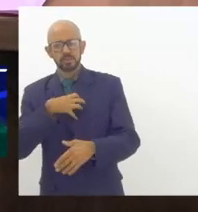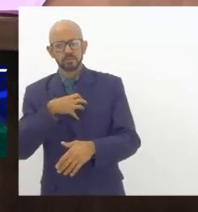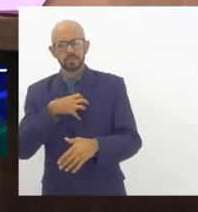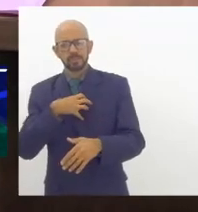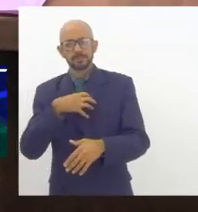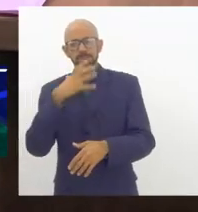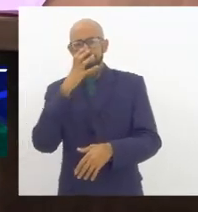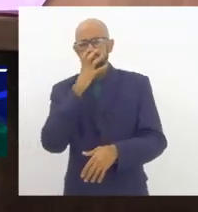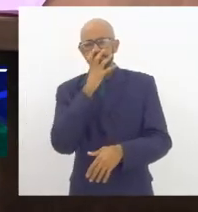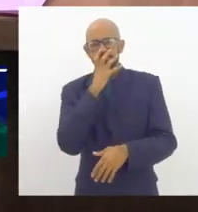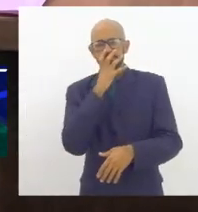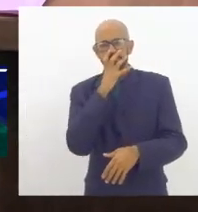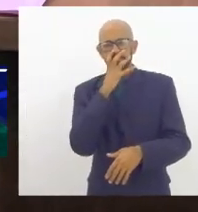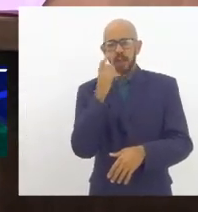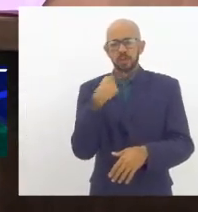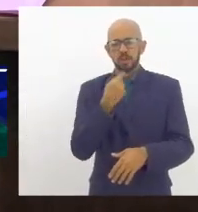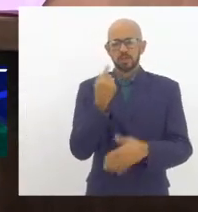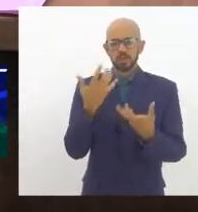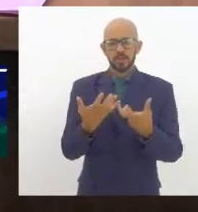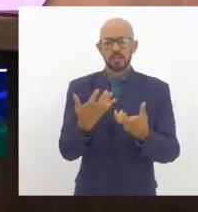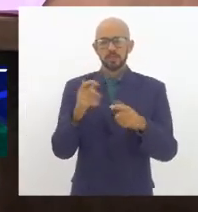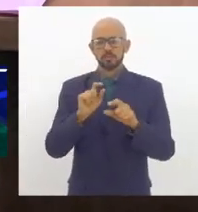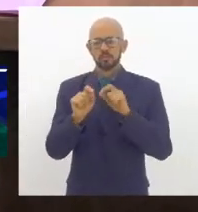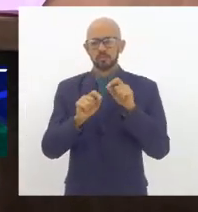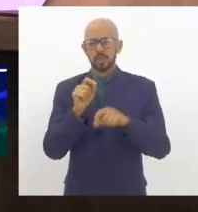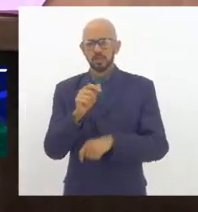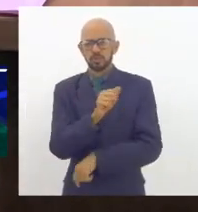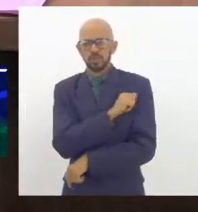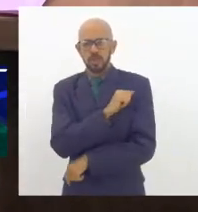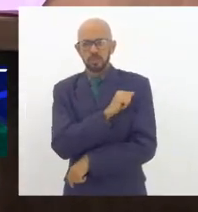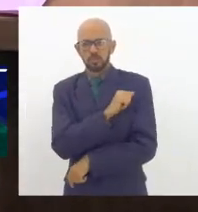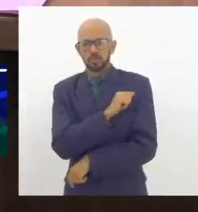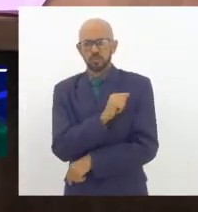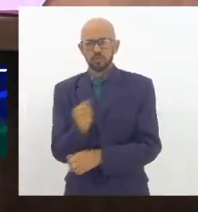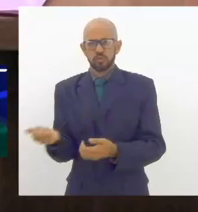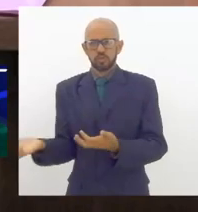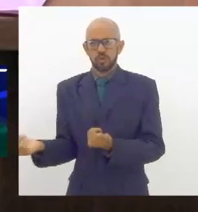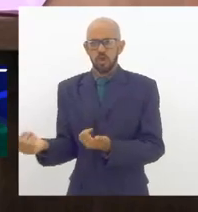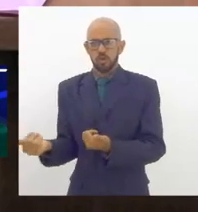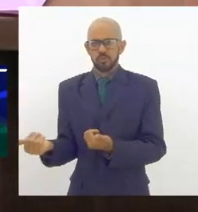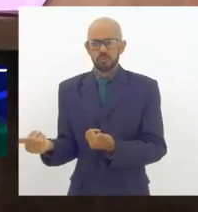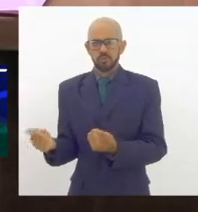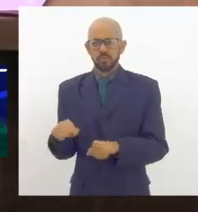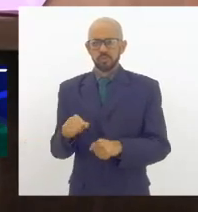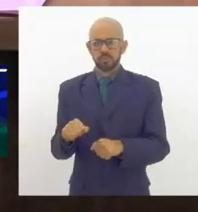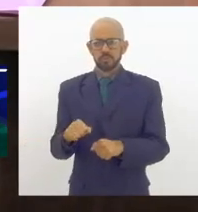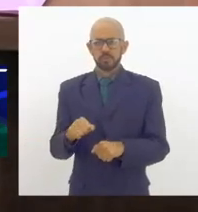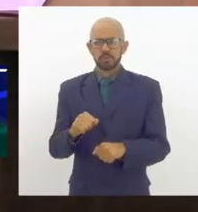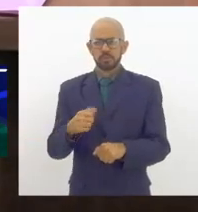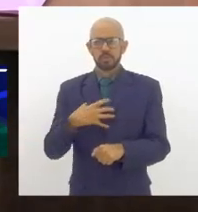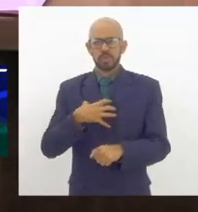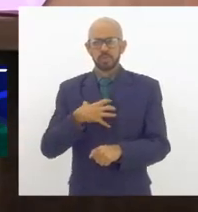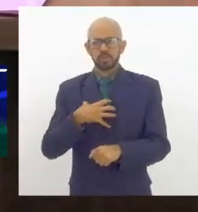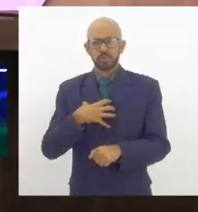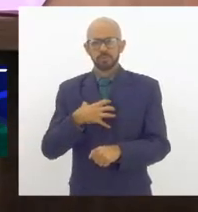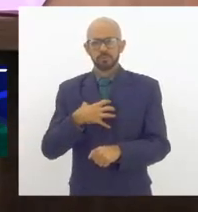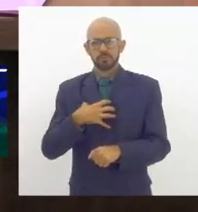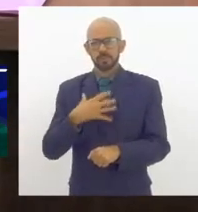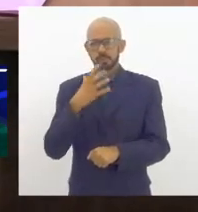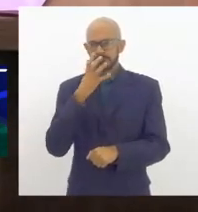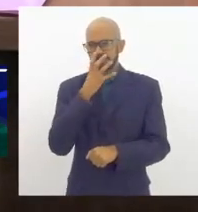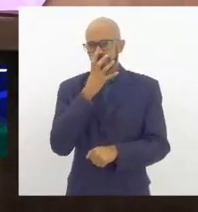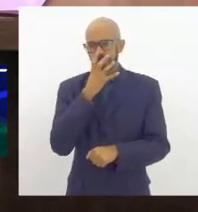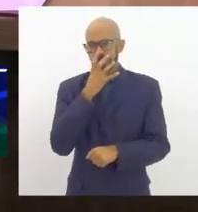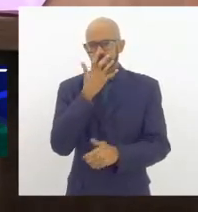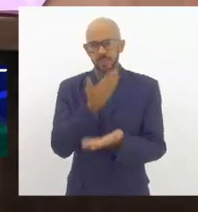a gente quer muito que as nossas que os nossos alunos que os nossos jovens que os nossos adolescentes tem esse senso de pertencimento